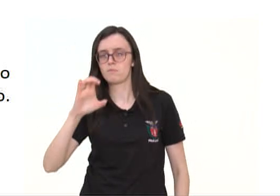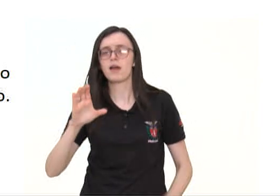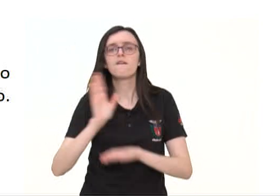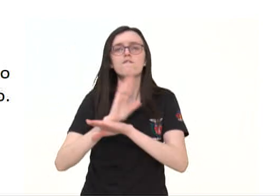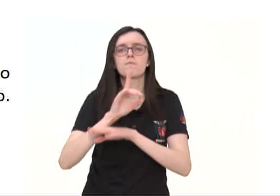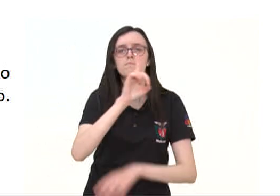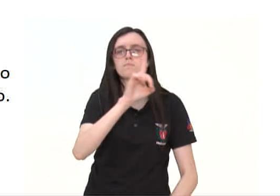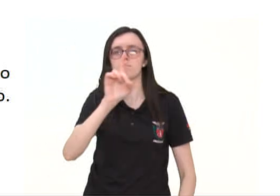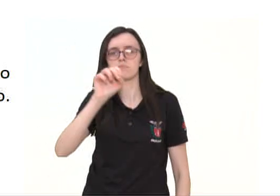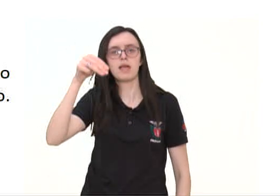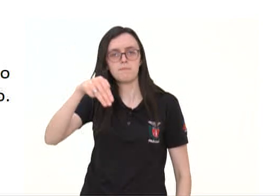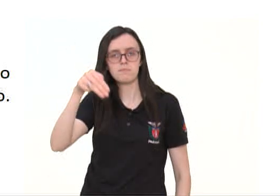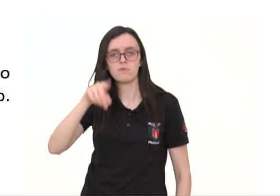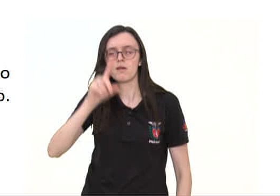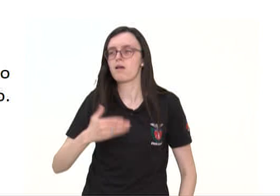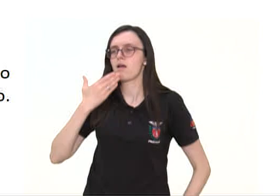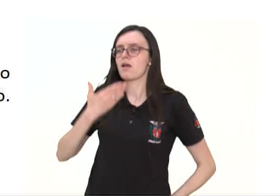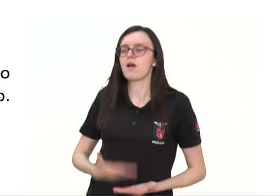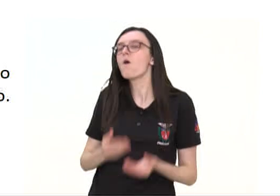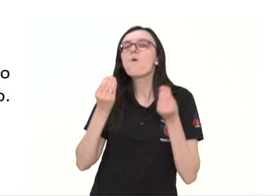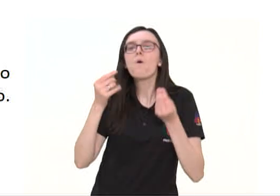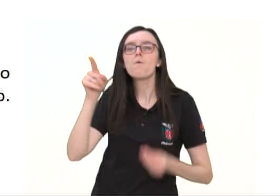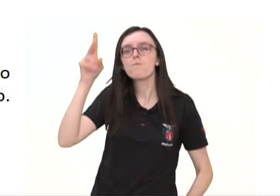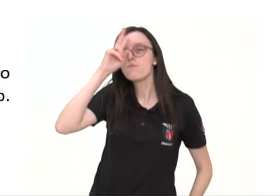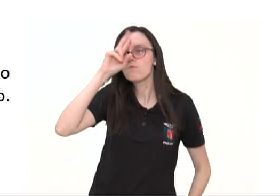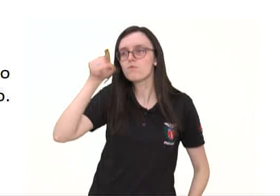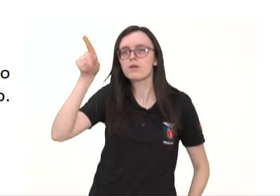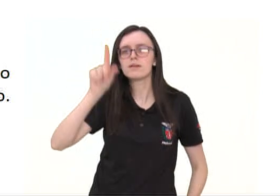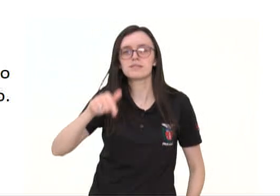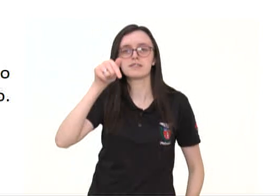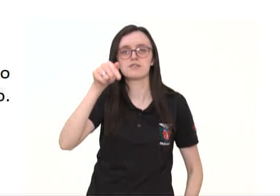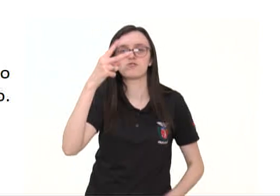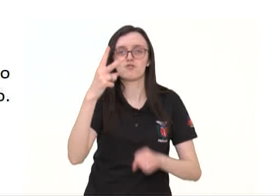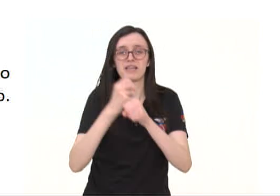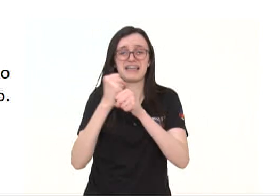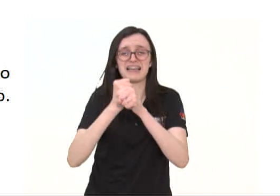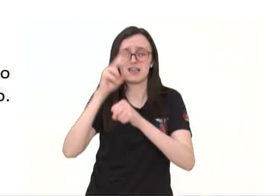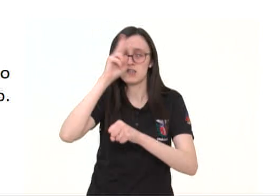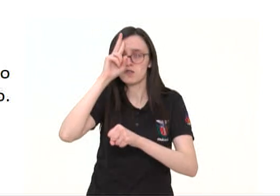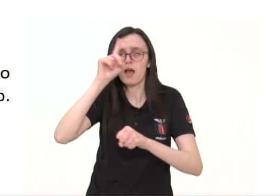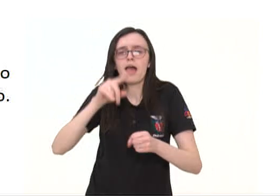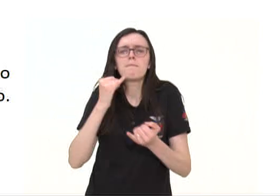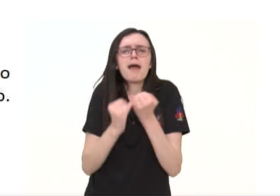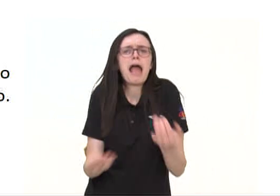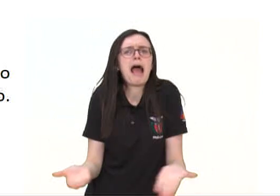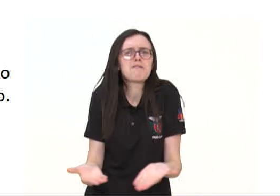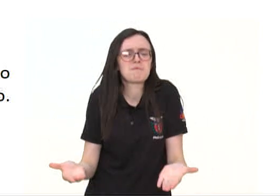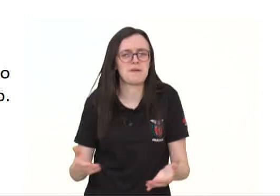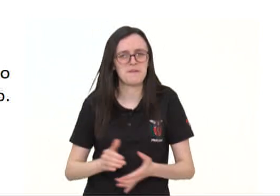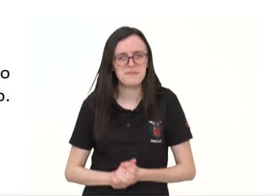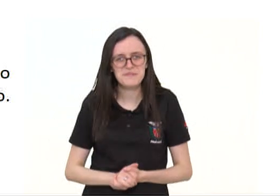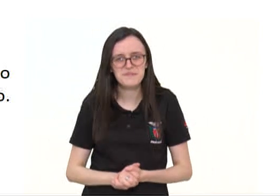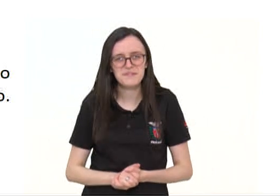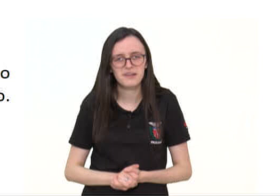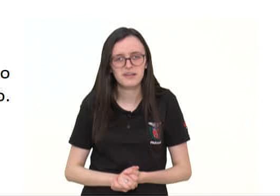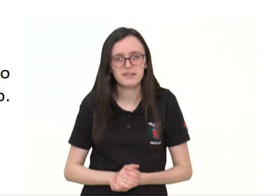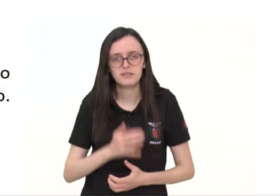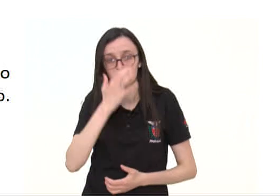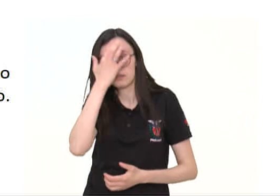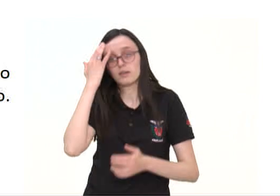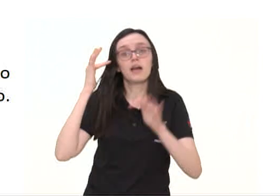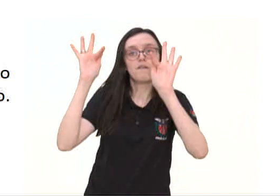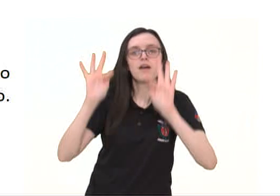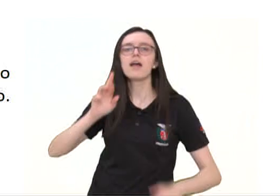minutos. É incrível como uma história com 72 anos é tão atual. Como a felicidade não